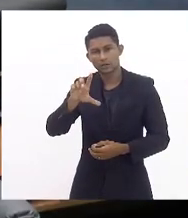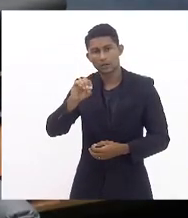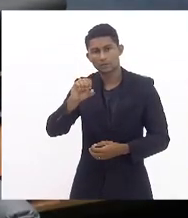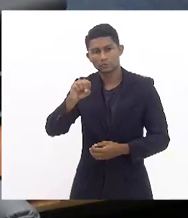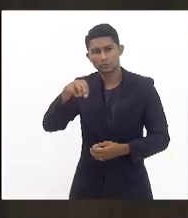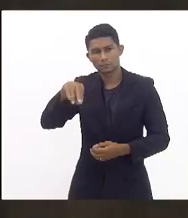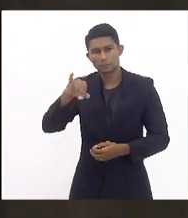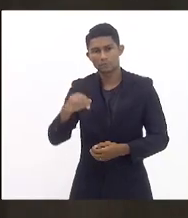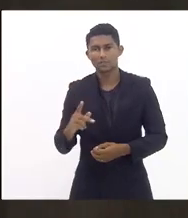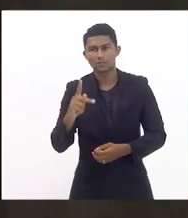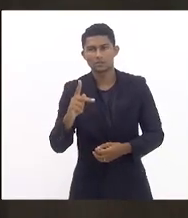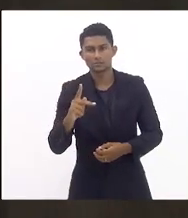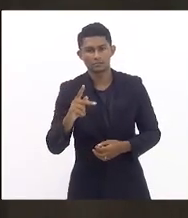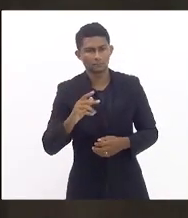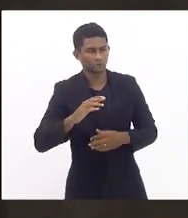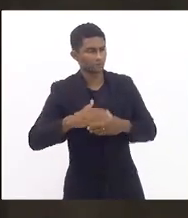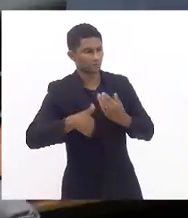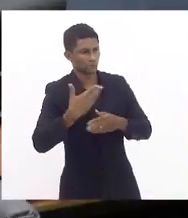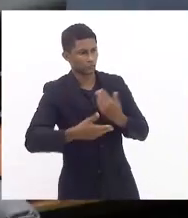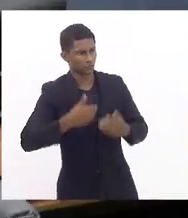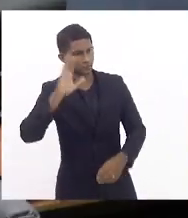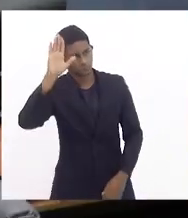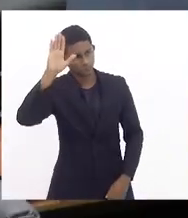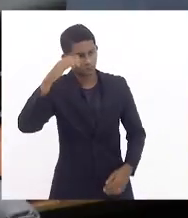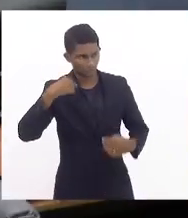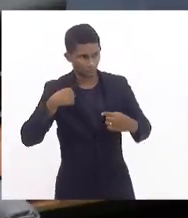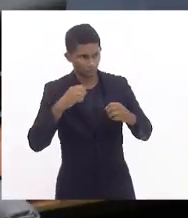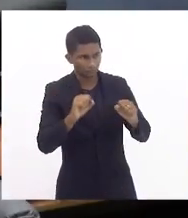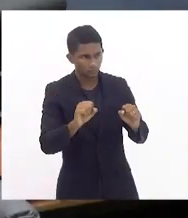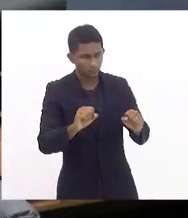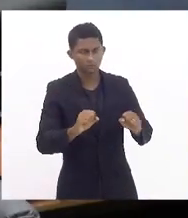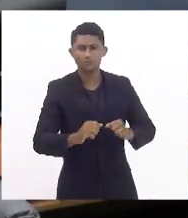Presidente, depois o senhor me dá uma questão de ordem?